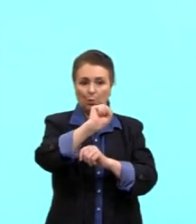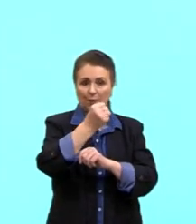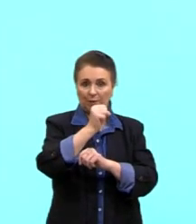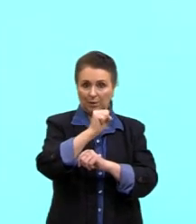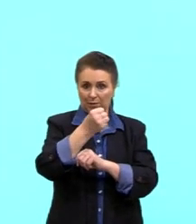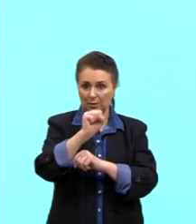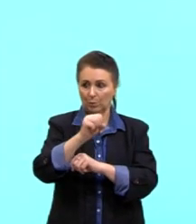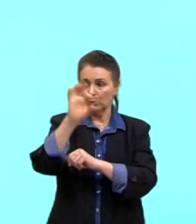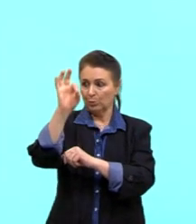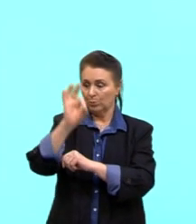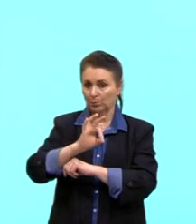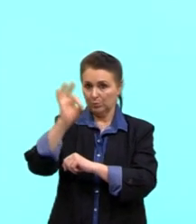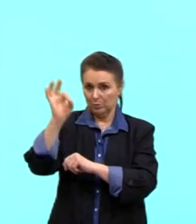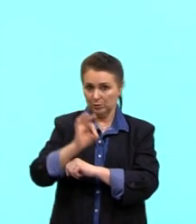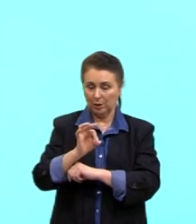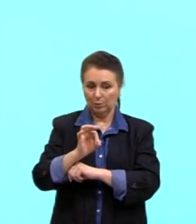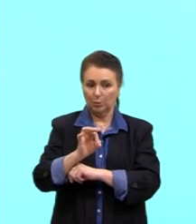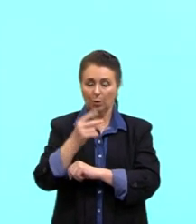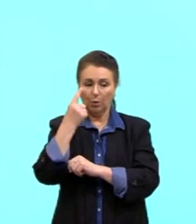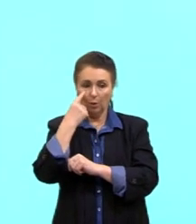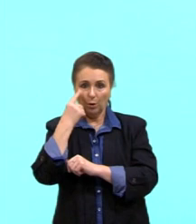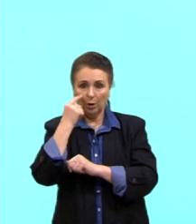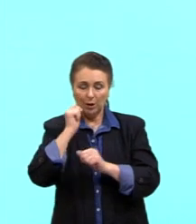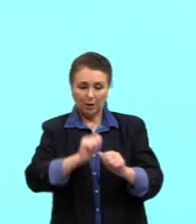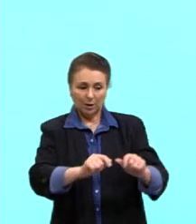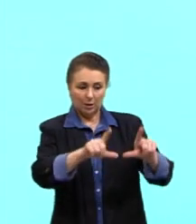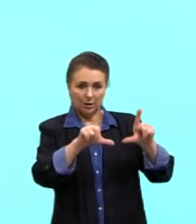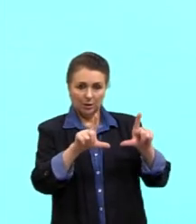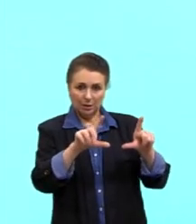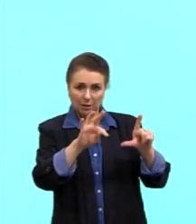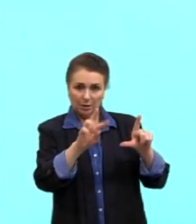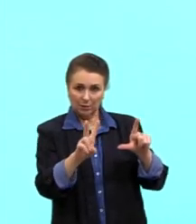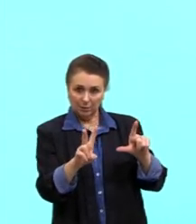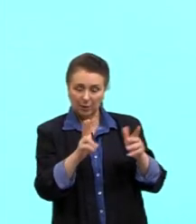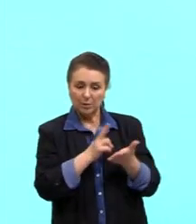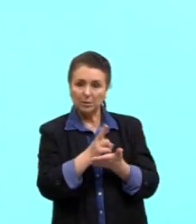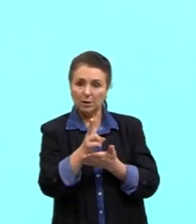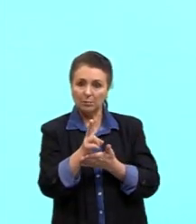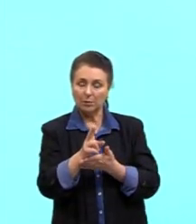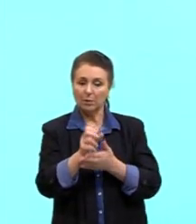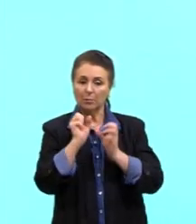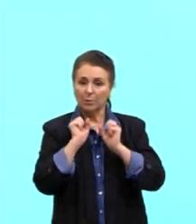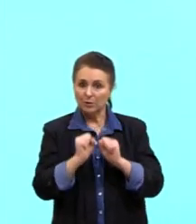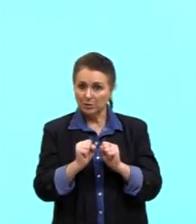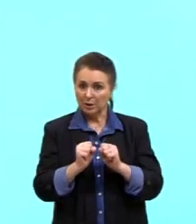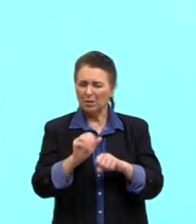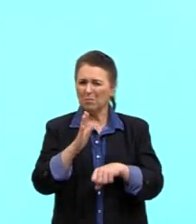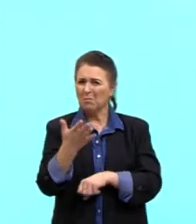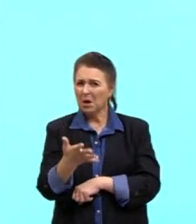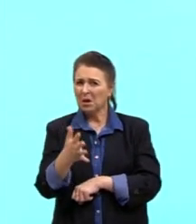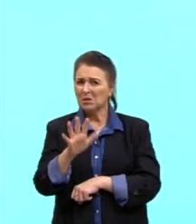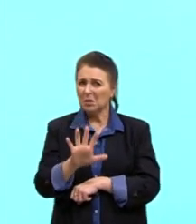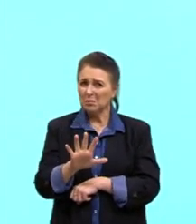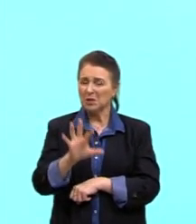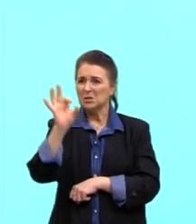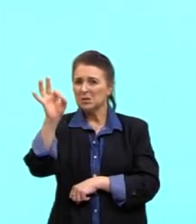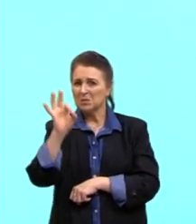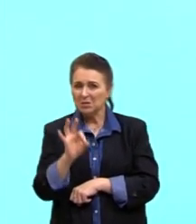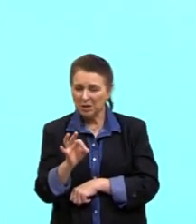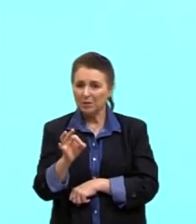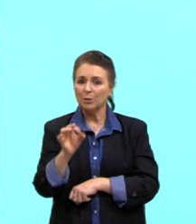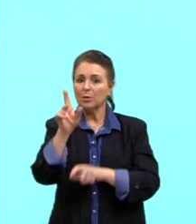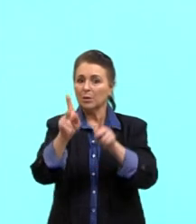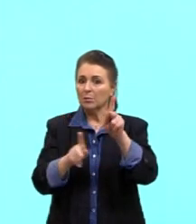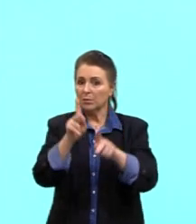dos telespectadores assistem a filmes na TV regularmente, vocês podem dizer que mais ou menos X% da população